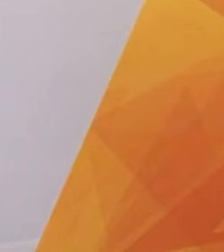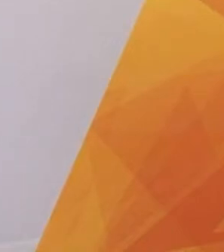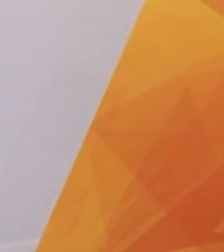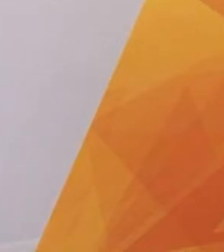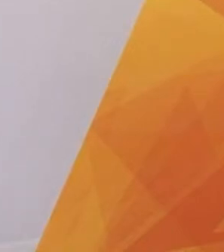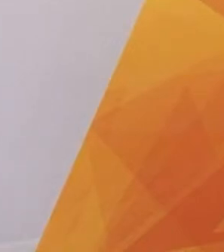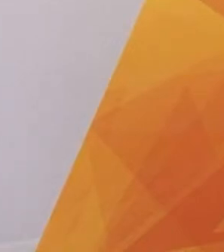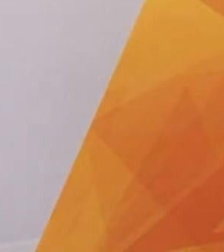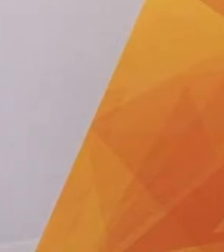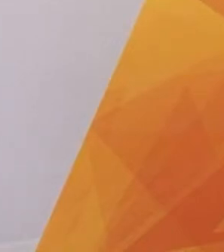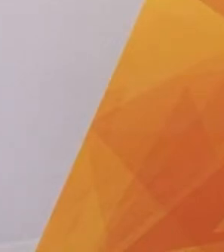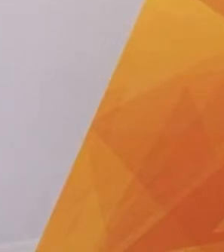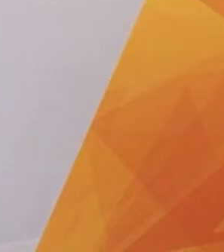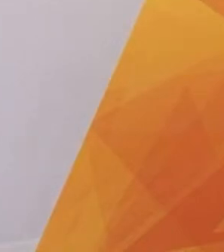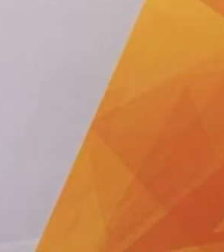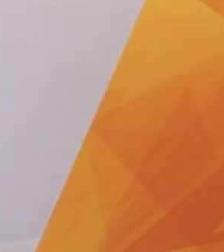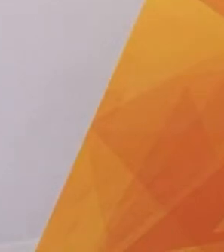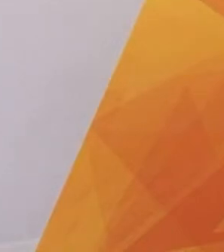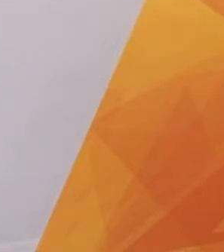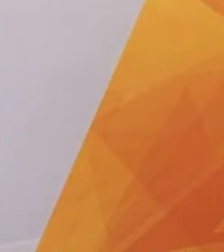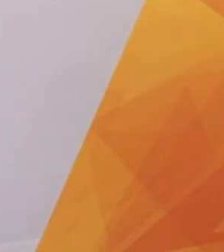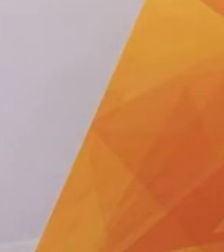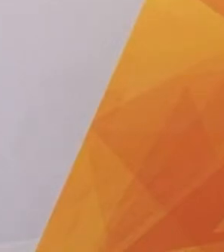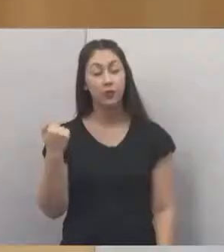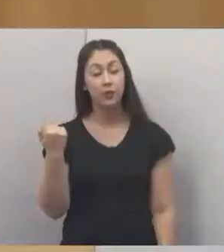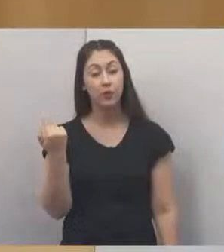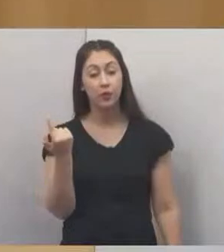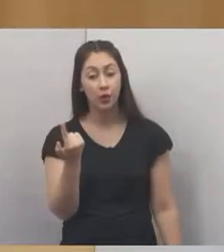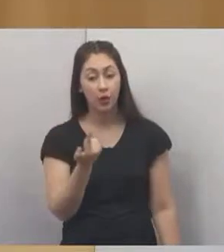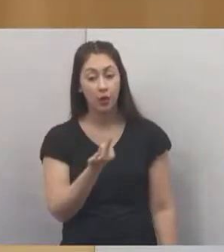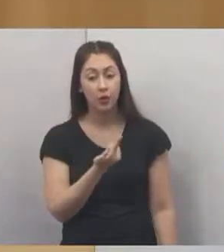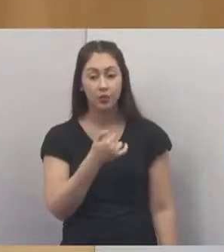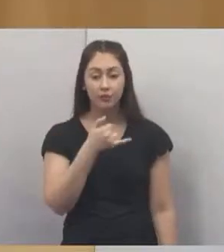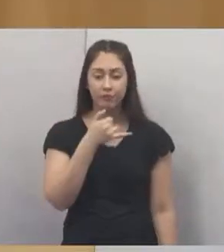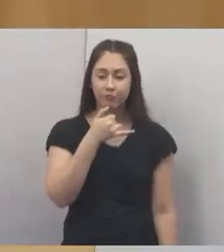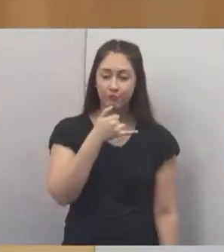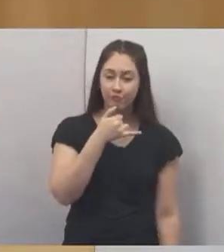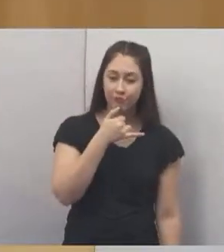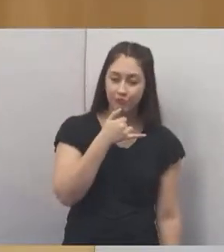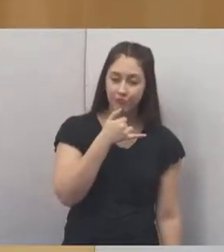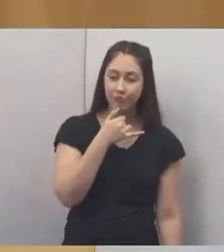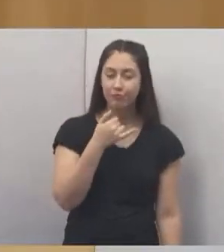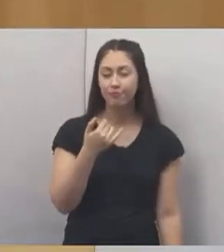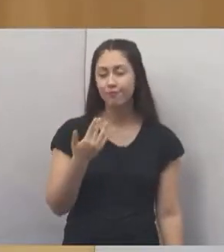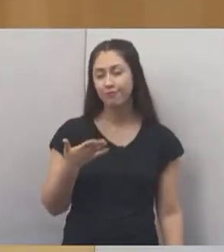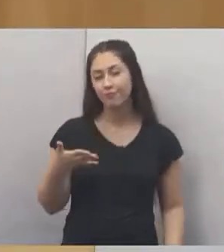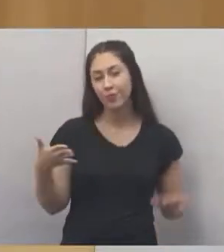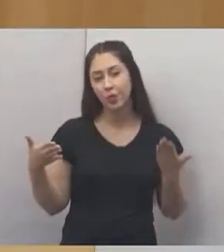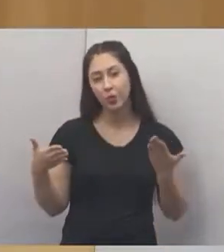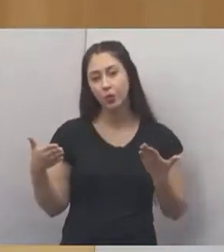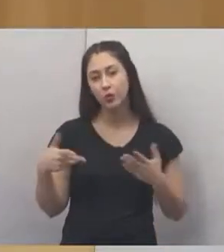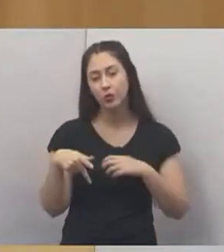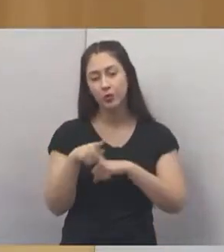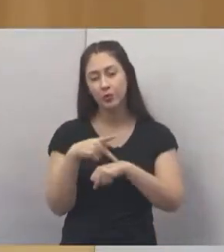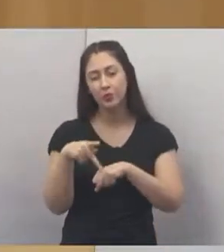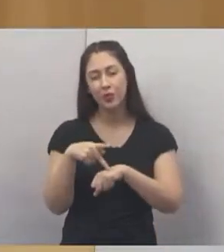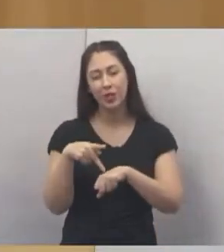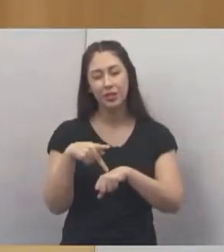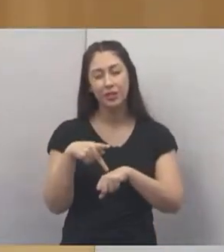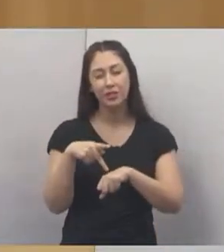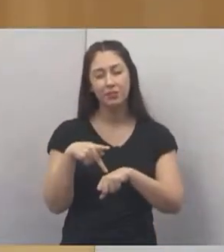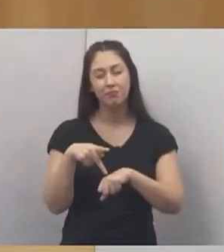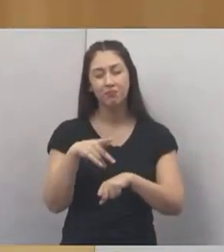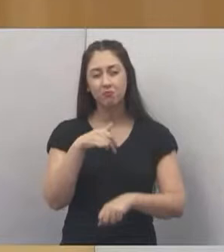da violência contra a criança e o adolescente. Confira. Temos uma triste realidade no nosso país no